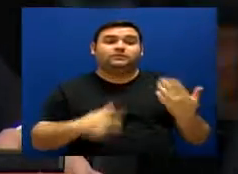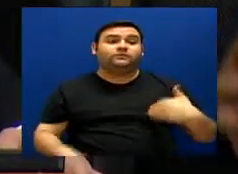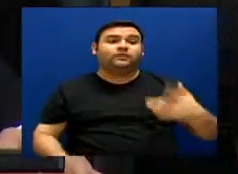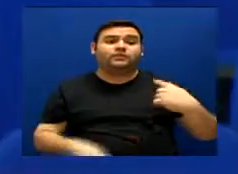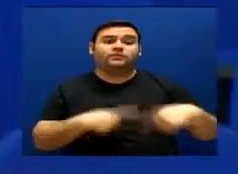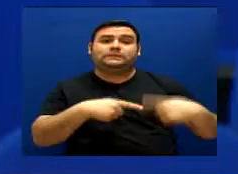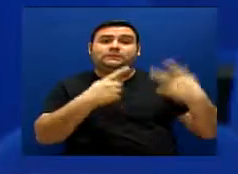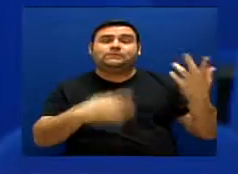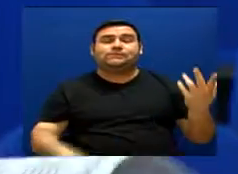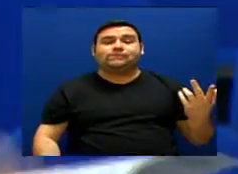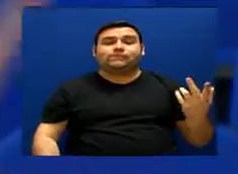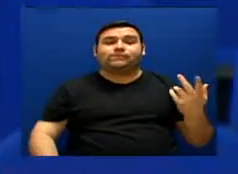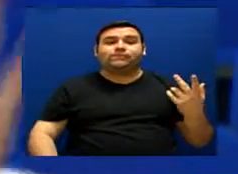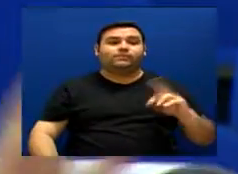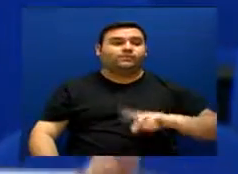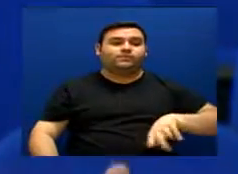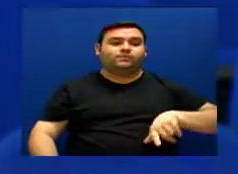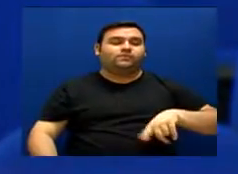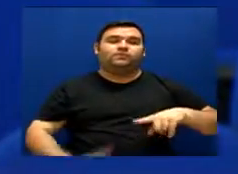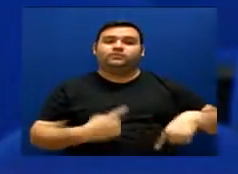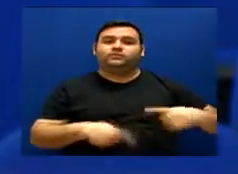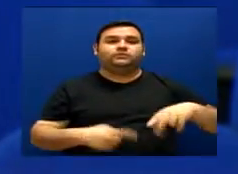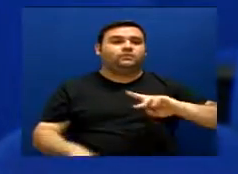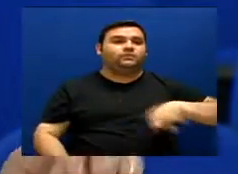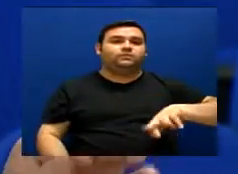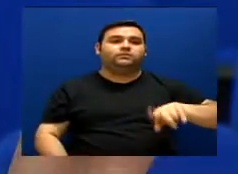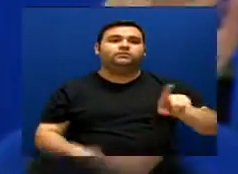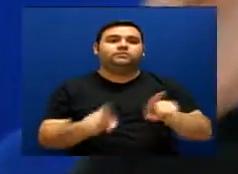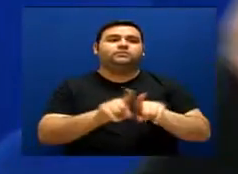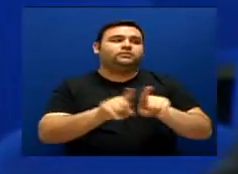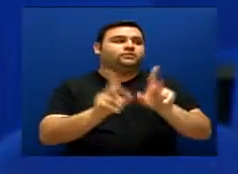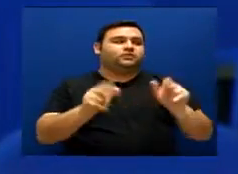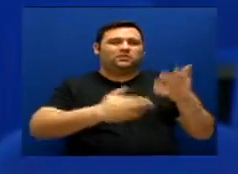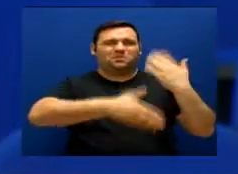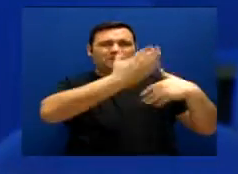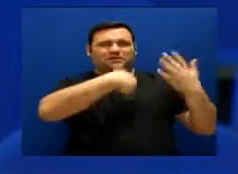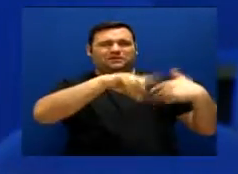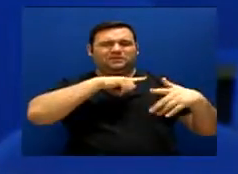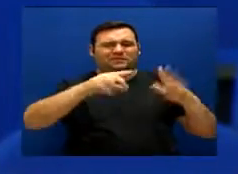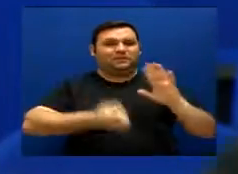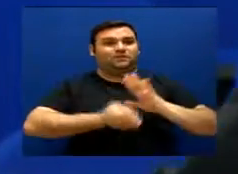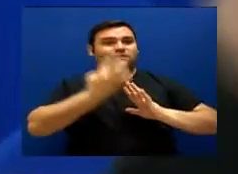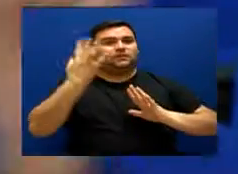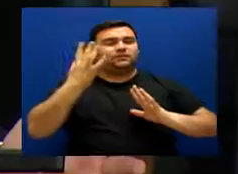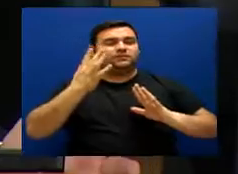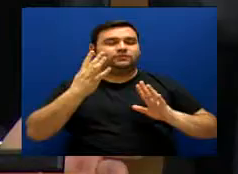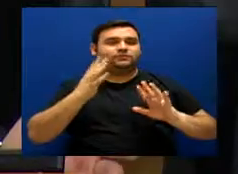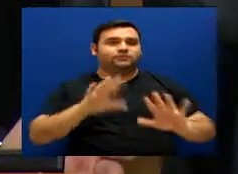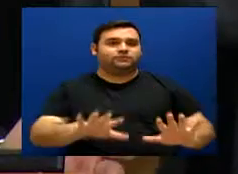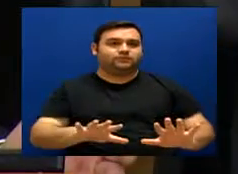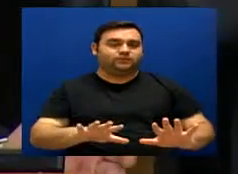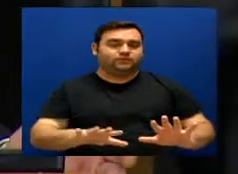Não é uma discussão, presidente, vereadora. Presidente, eu não há discussão. Assim como nós tivemos várias partes. É que eu.